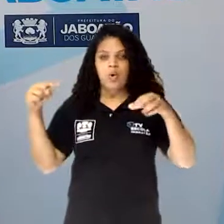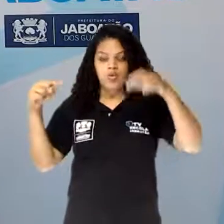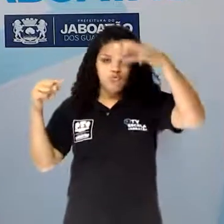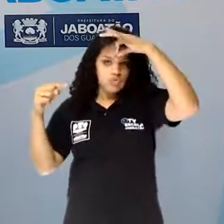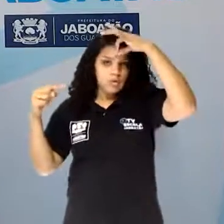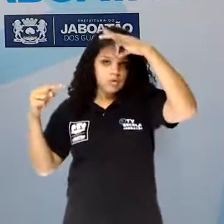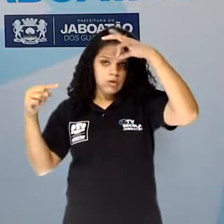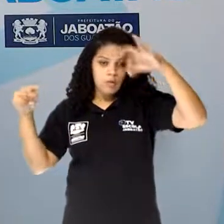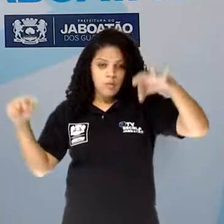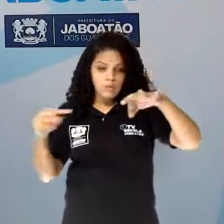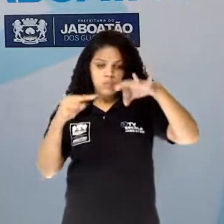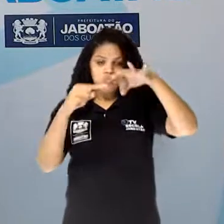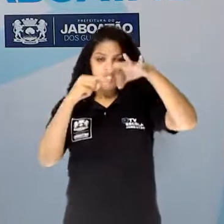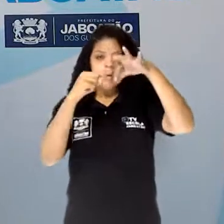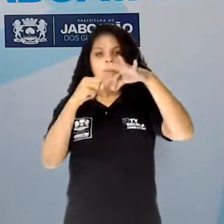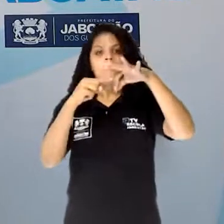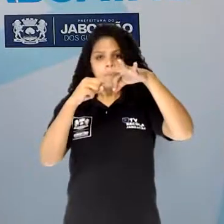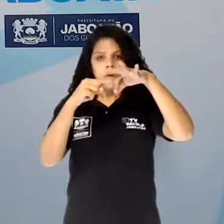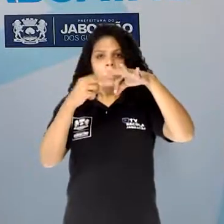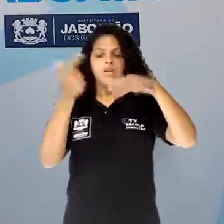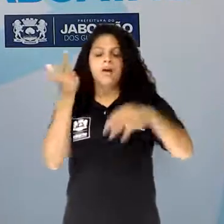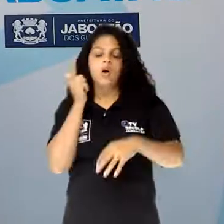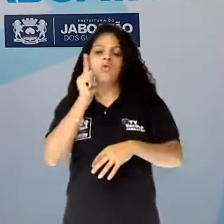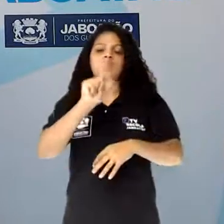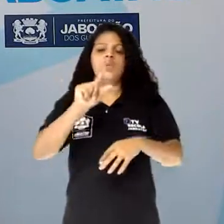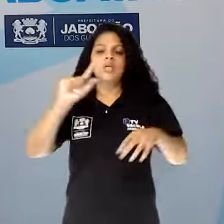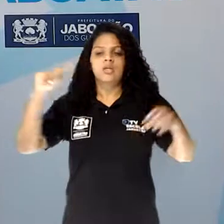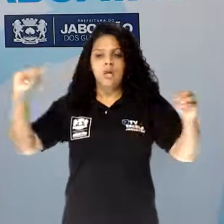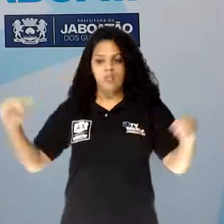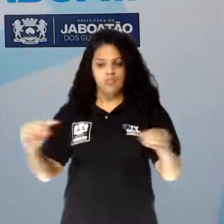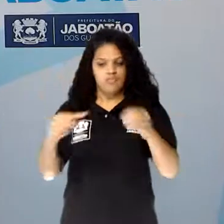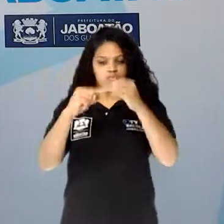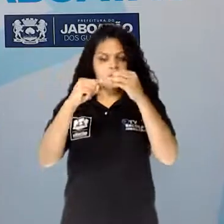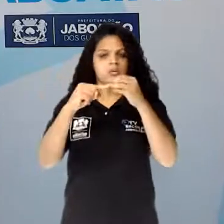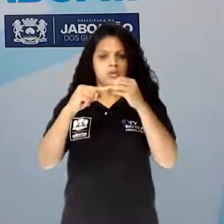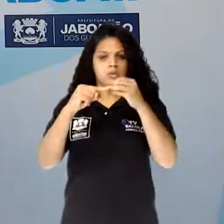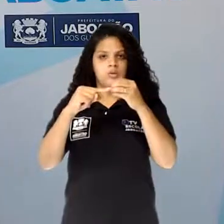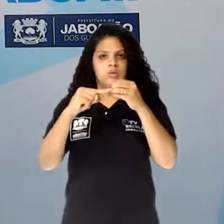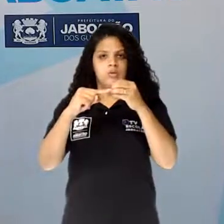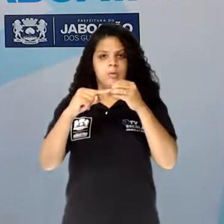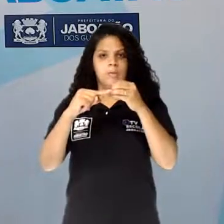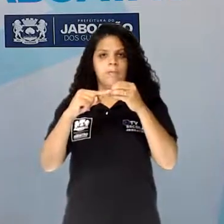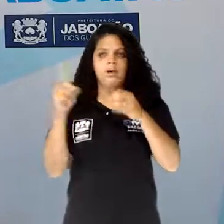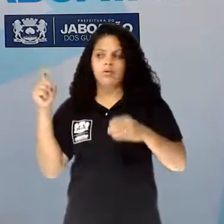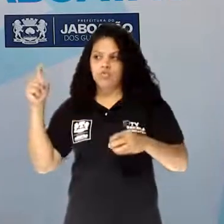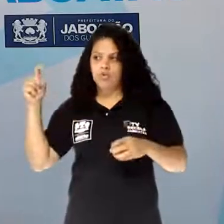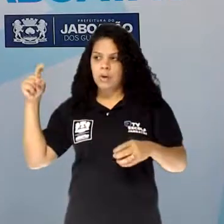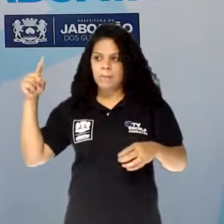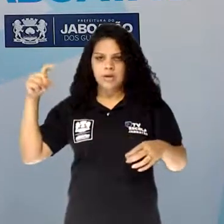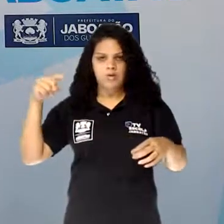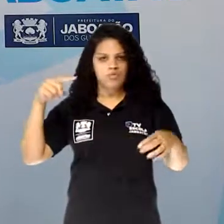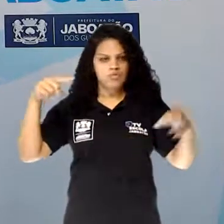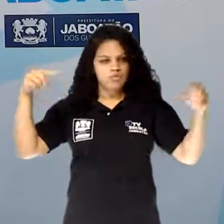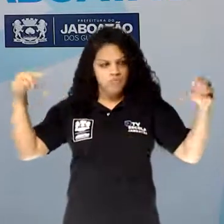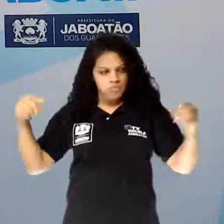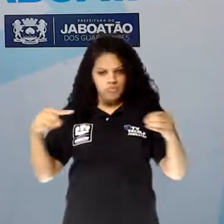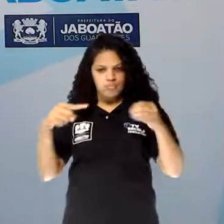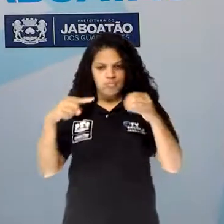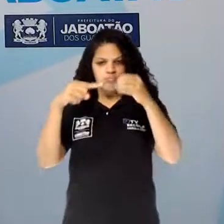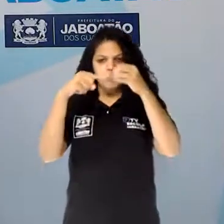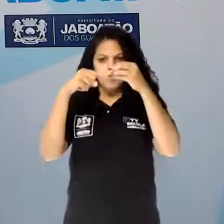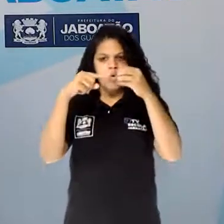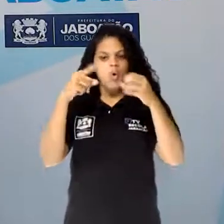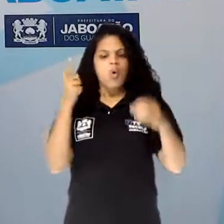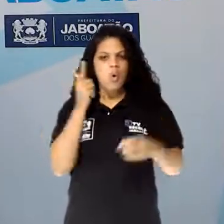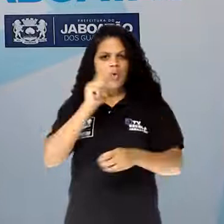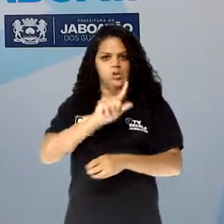ocorrer o processo de fecundação, para que os gametas masculinos entrem no corpo da fêmea. Até porque a espécie humana